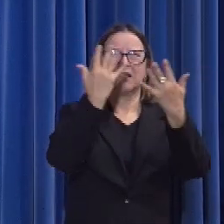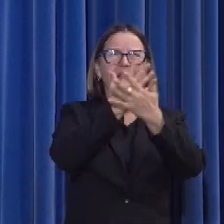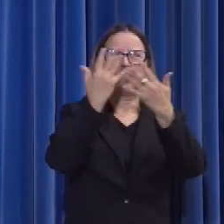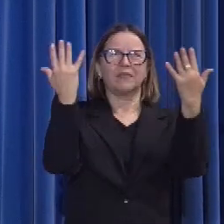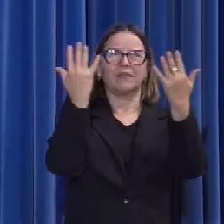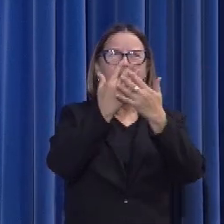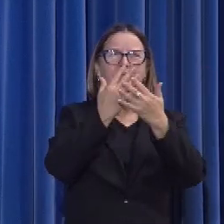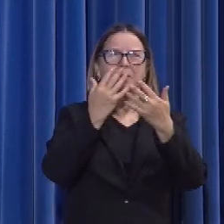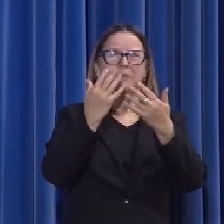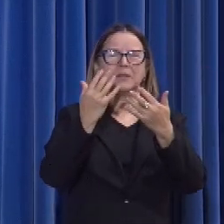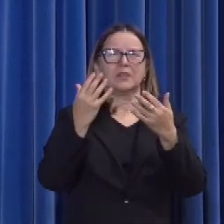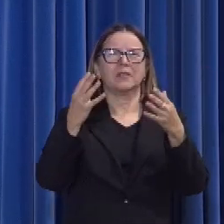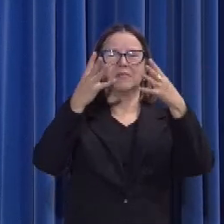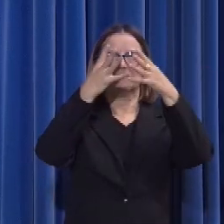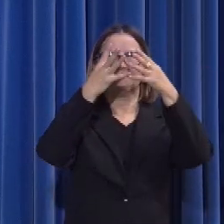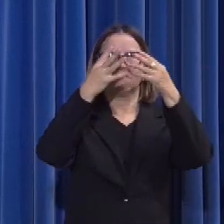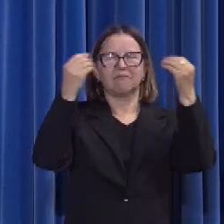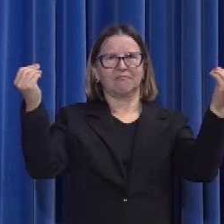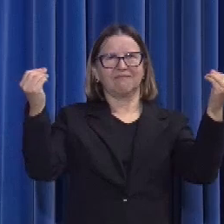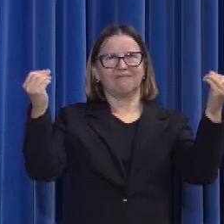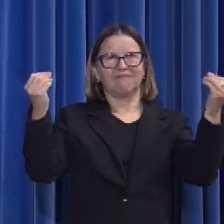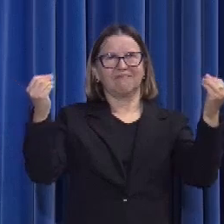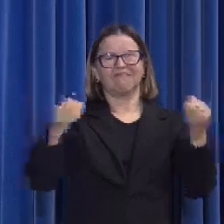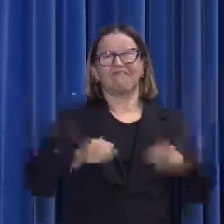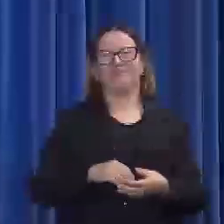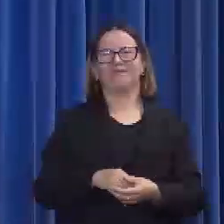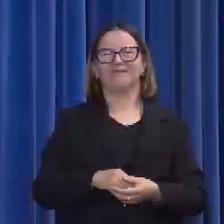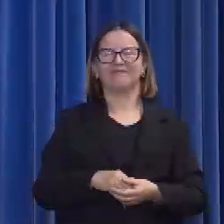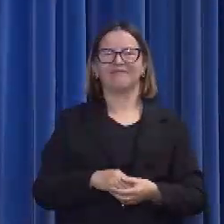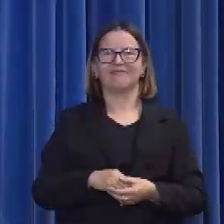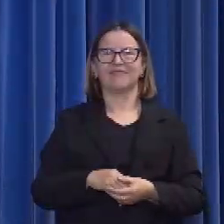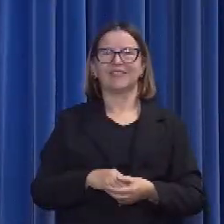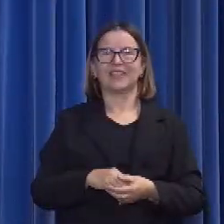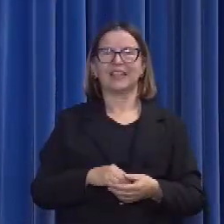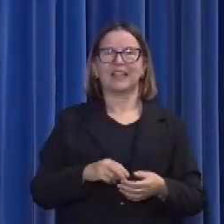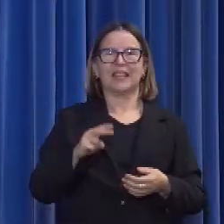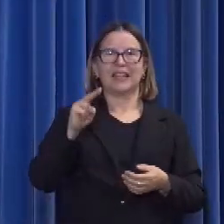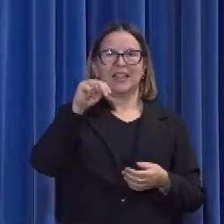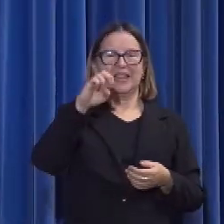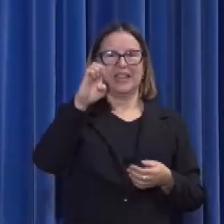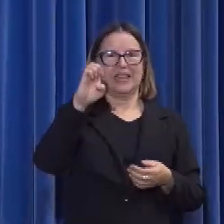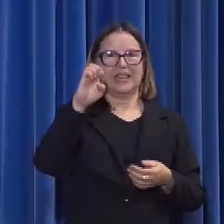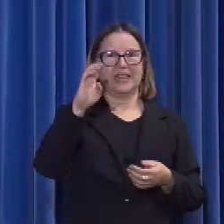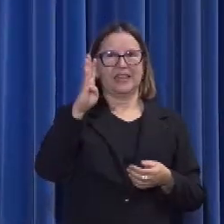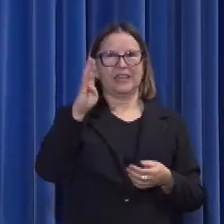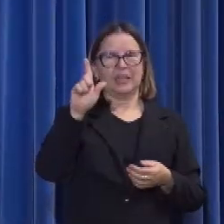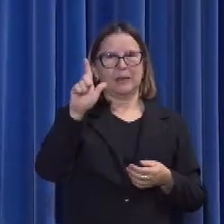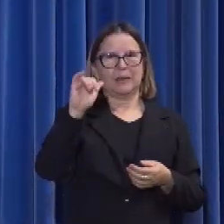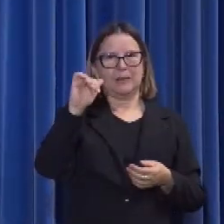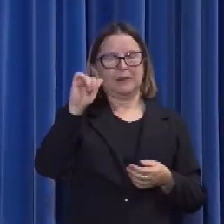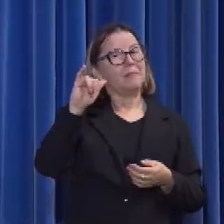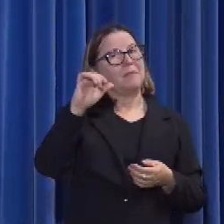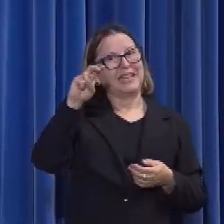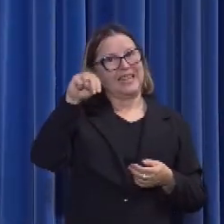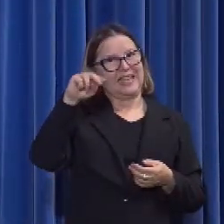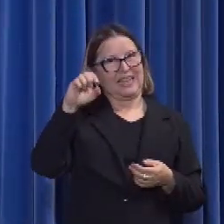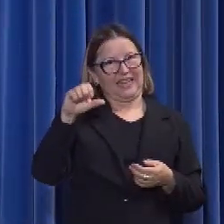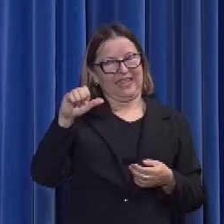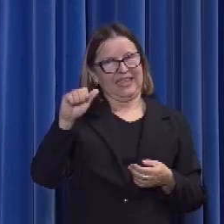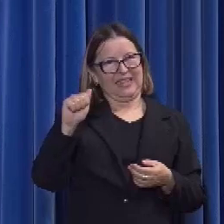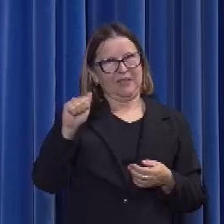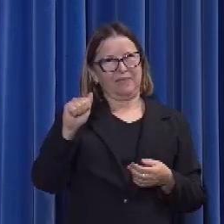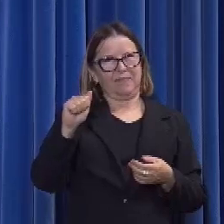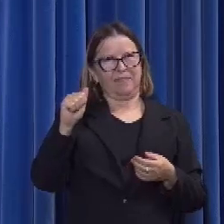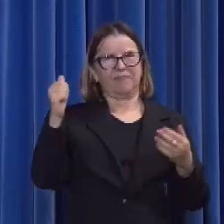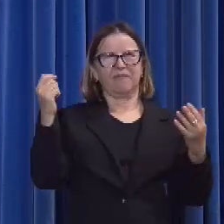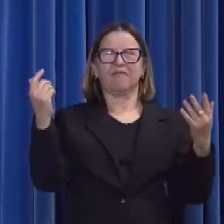se dissipa. Essa palavra neblina, ela significa vapor,